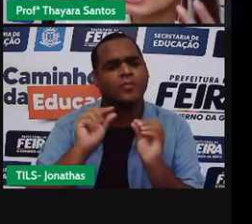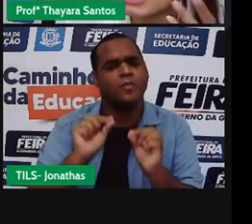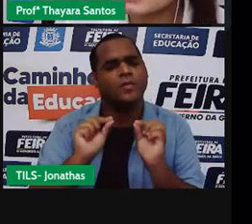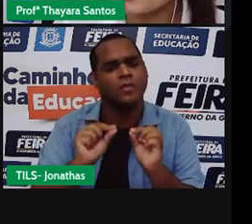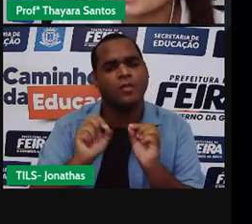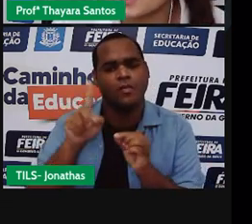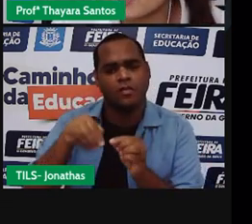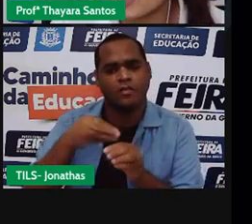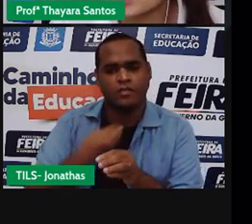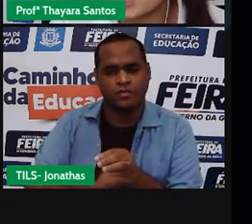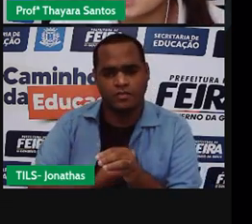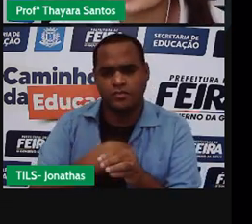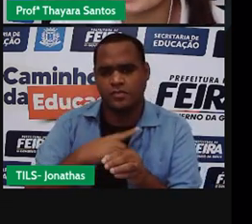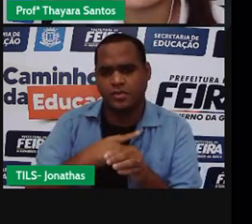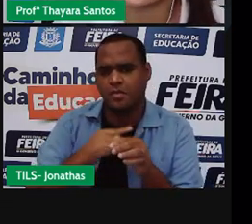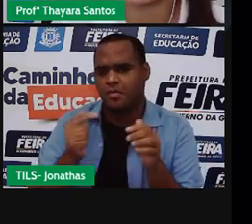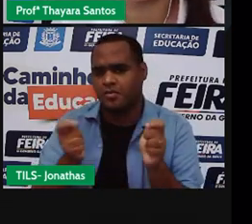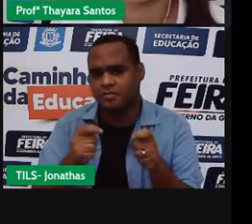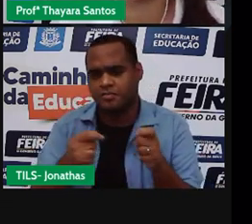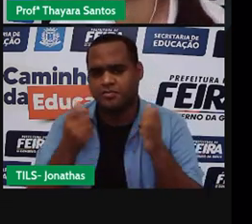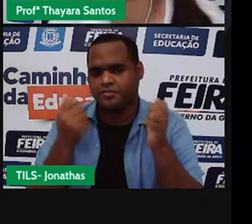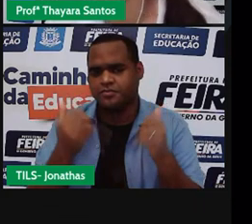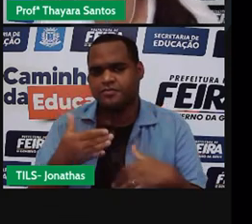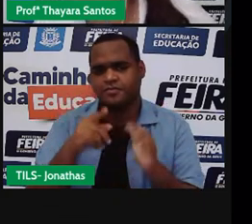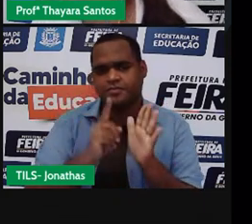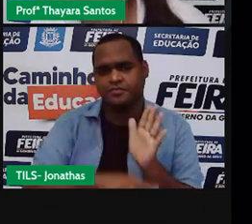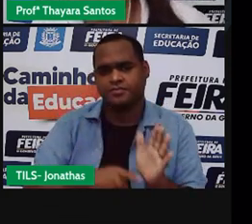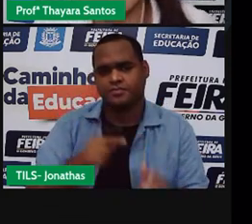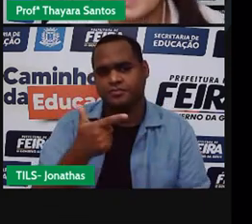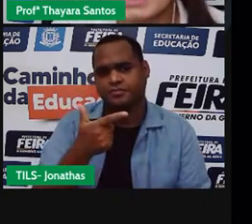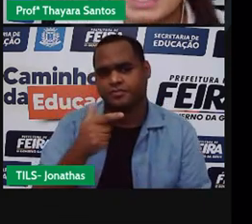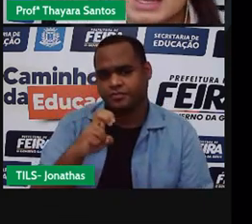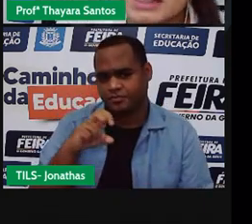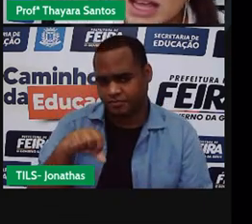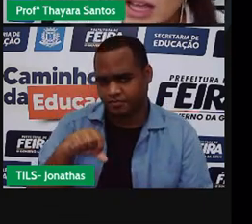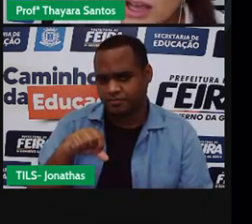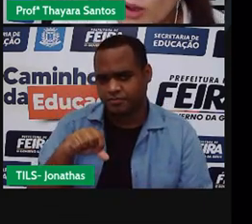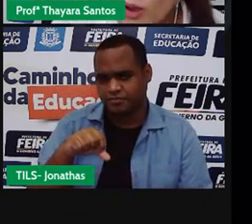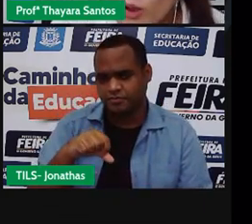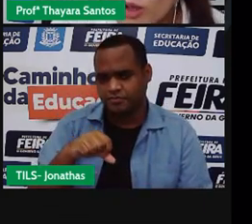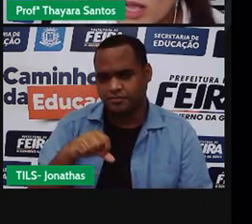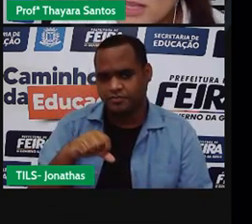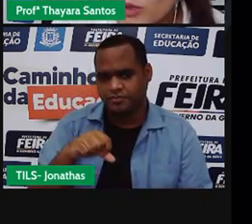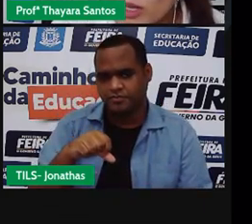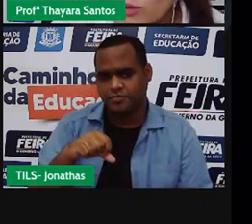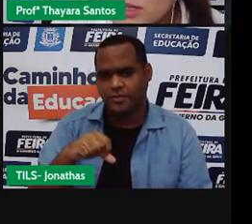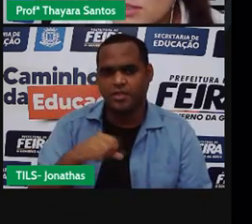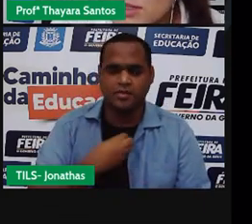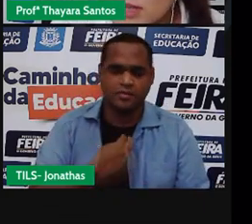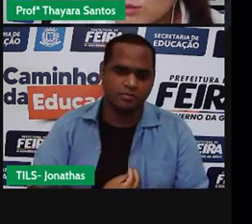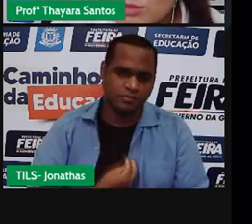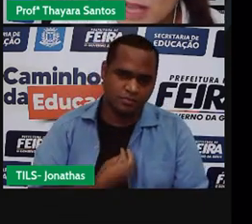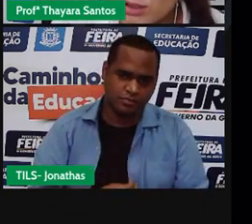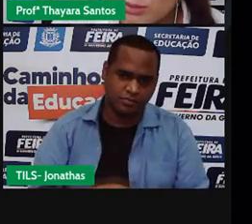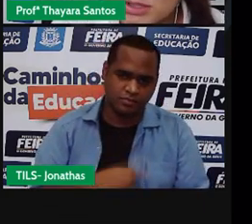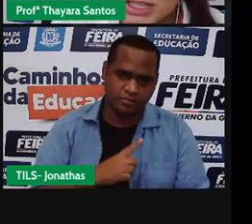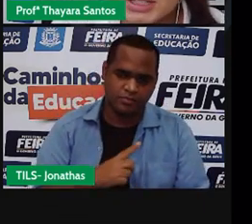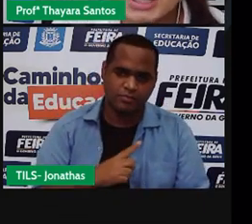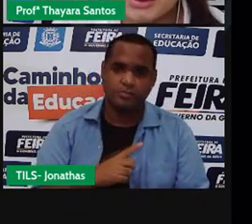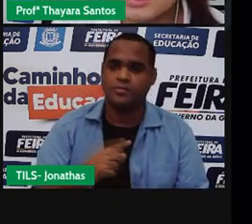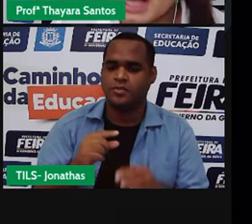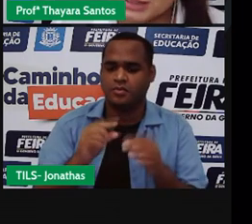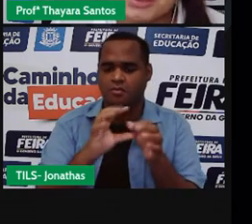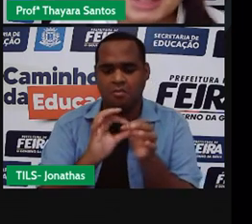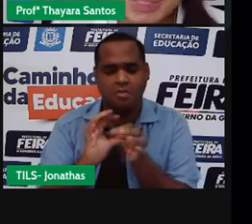estado que essa matéria vai estar se está em menos 259? Ela está O, as moléculas dos átomos